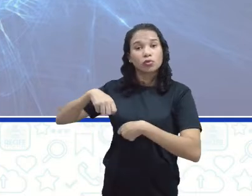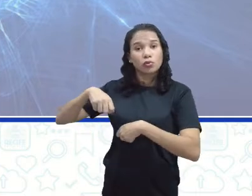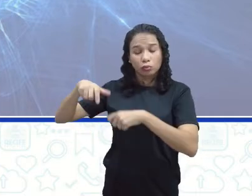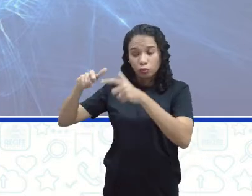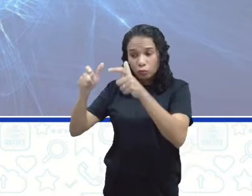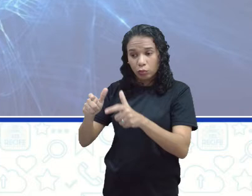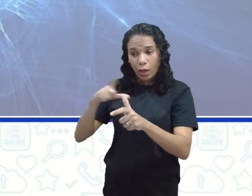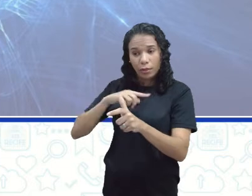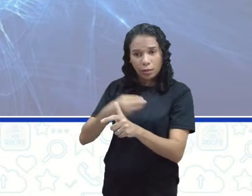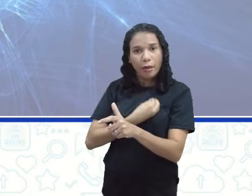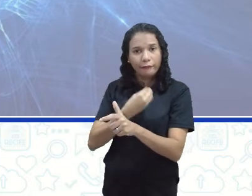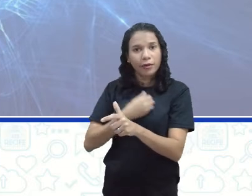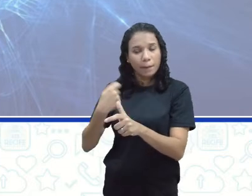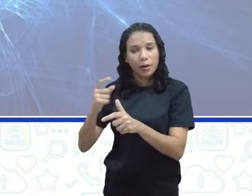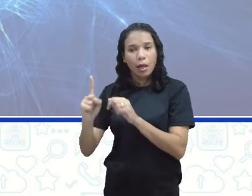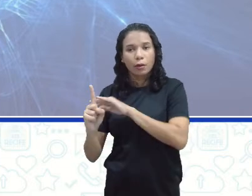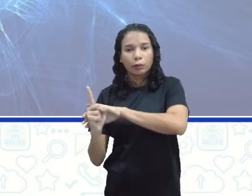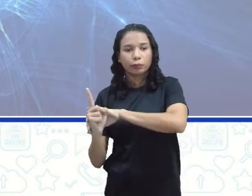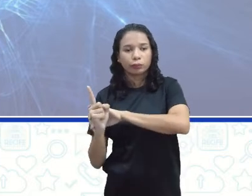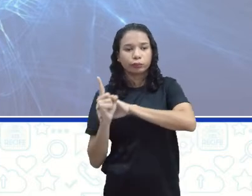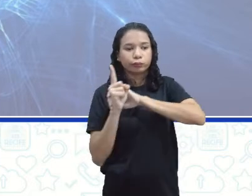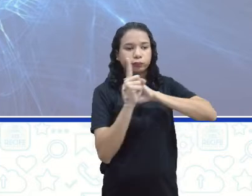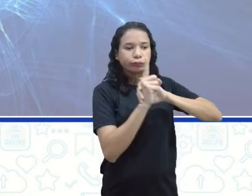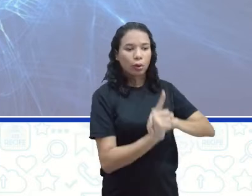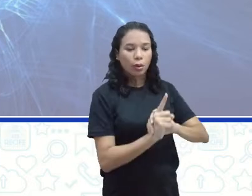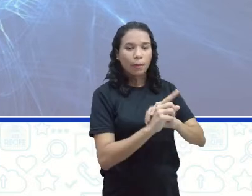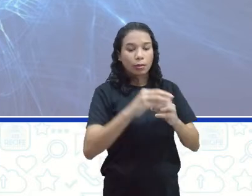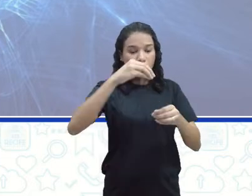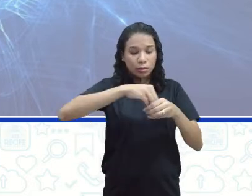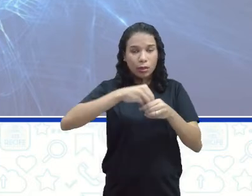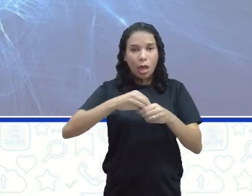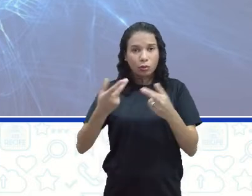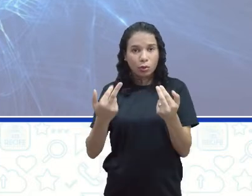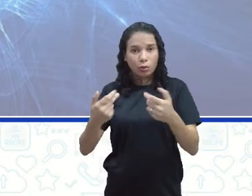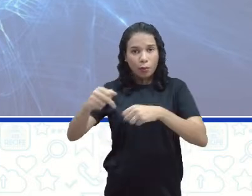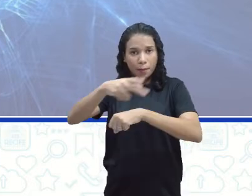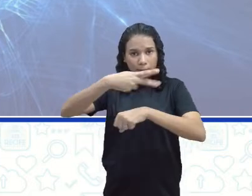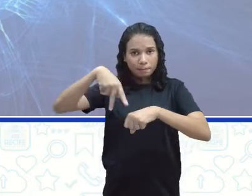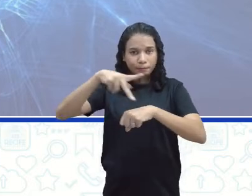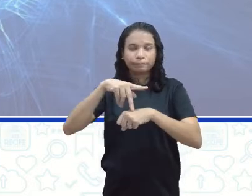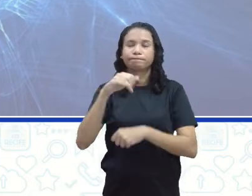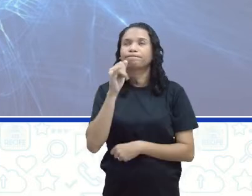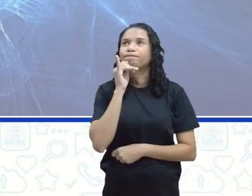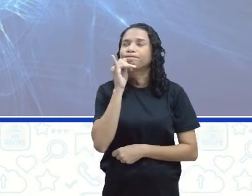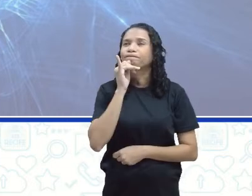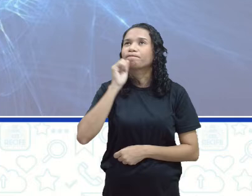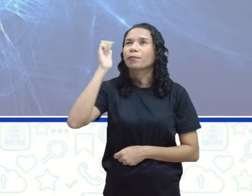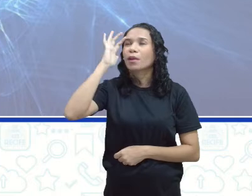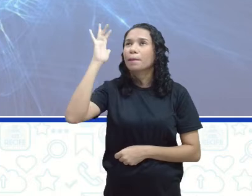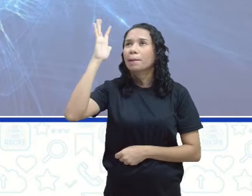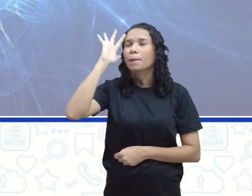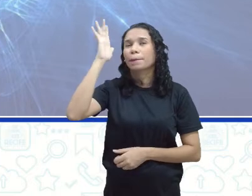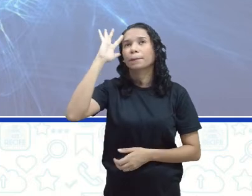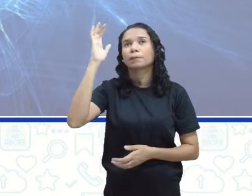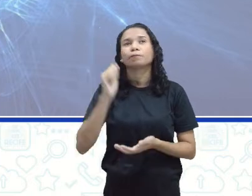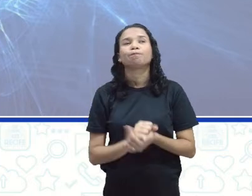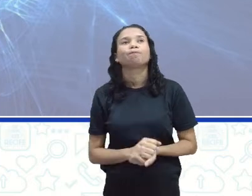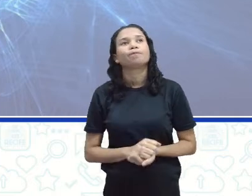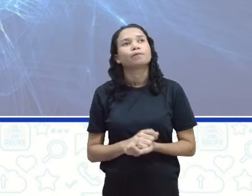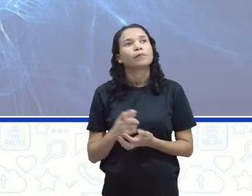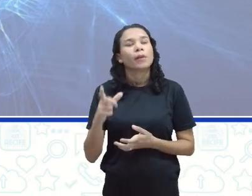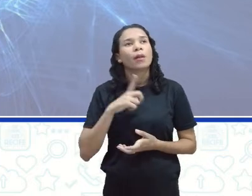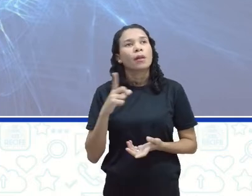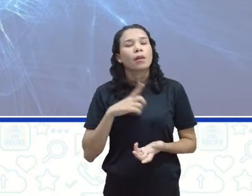de origem, mas dentro do próprio território, né? Então, imaginando uma